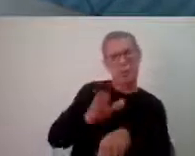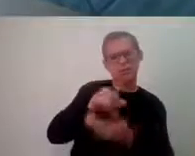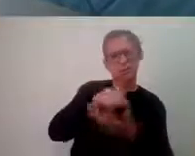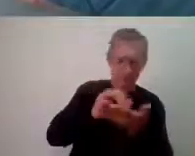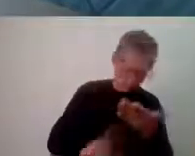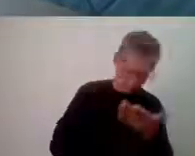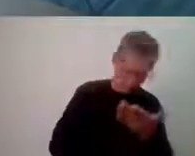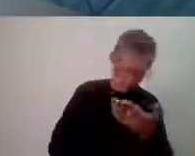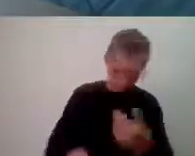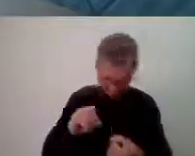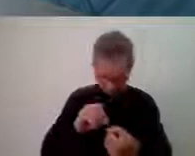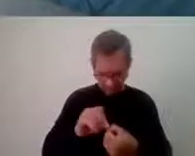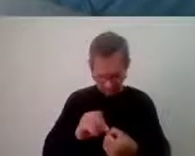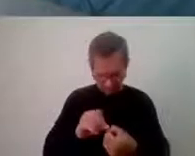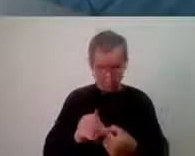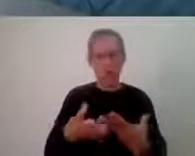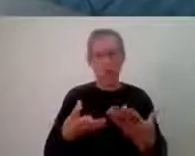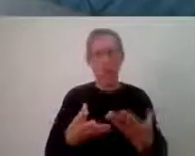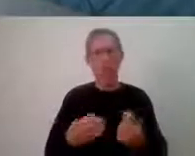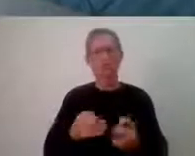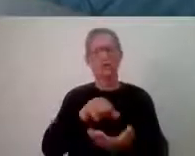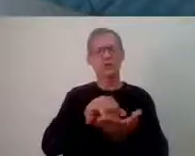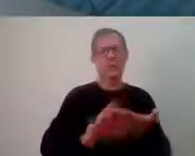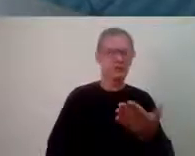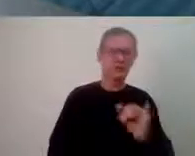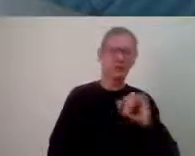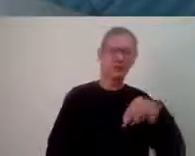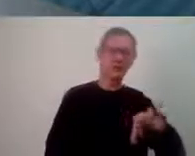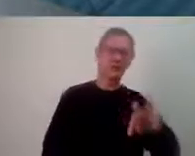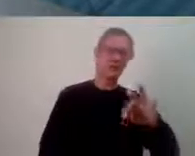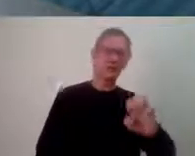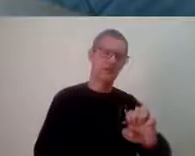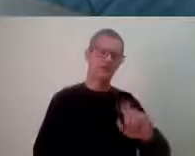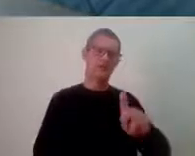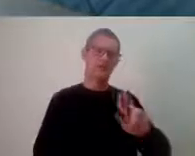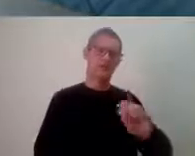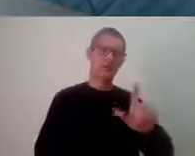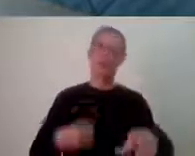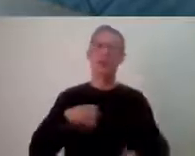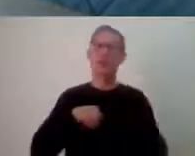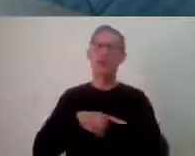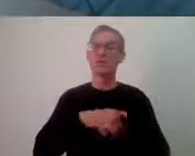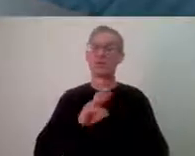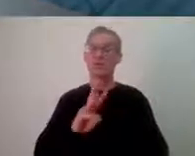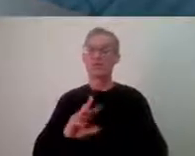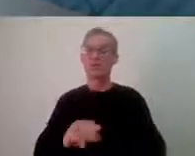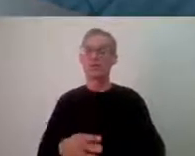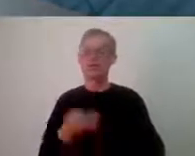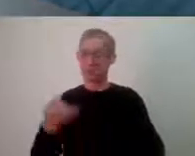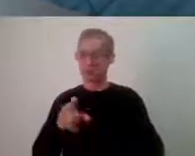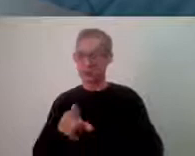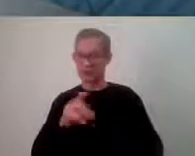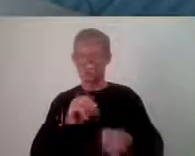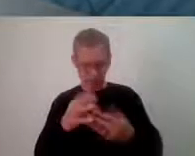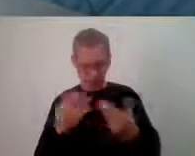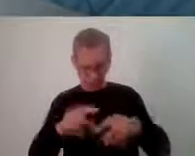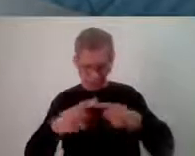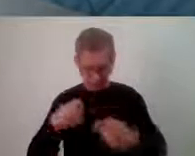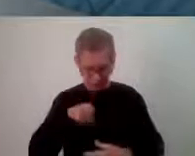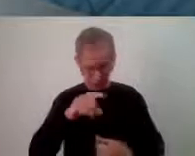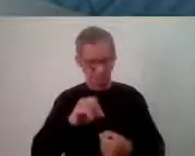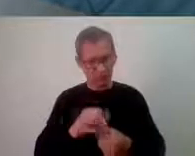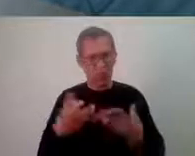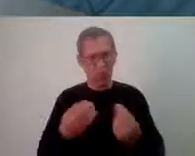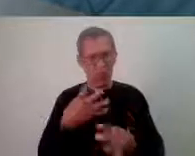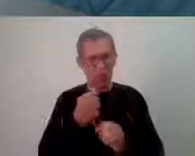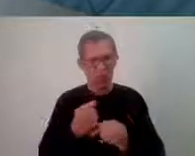exercício, fazendo bastante integrais. Eu trouxe aqui 3, mas o ideal é que você faça muitas. Eu já fiz tanta